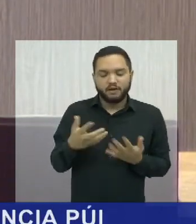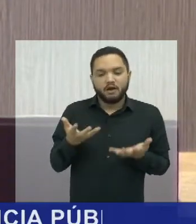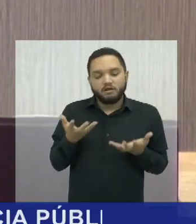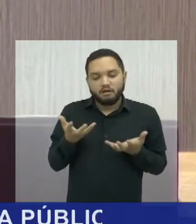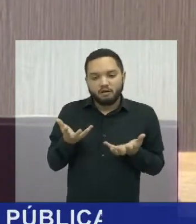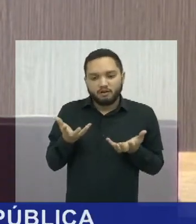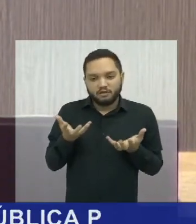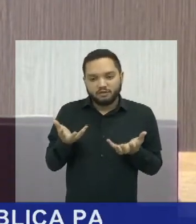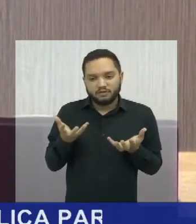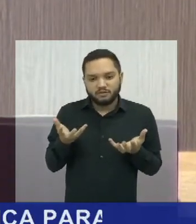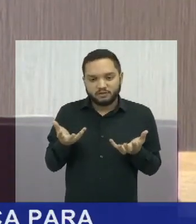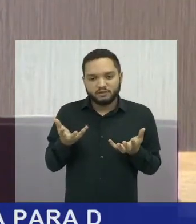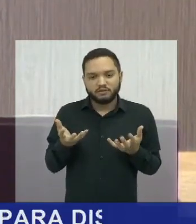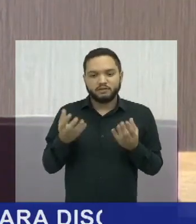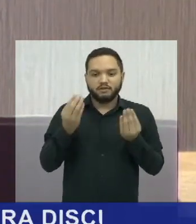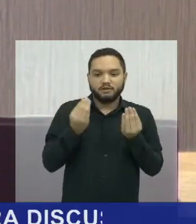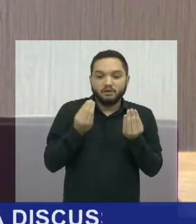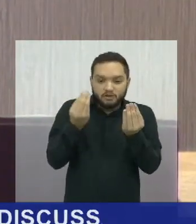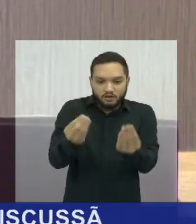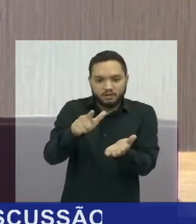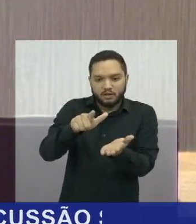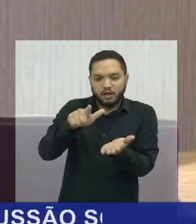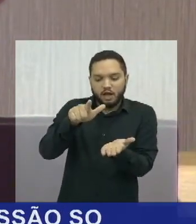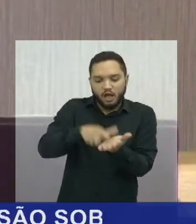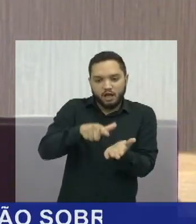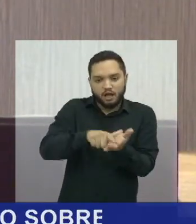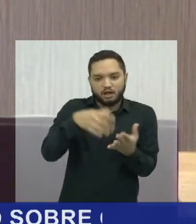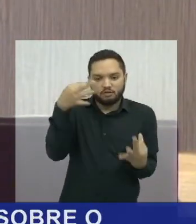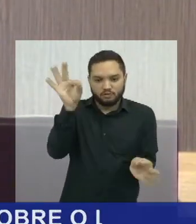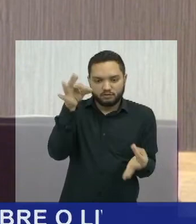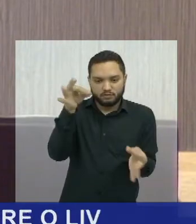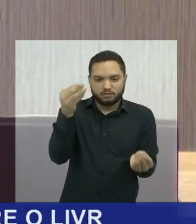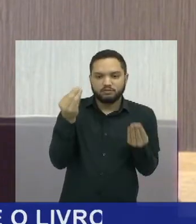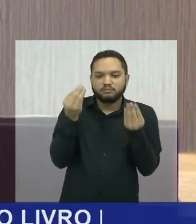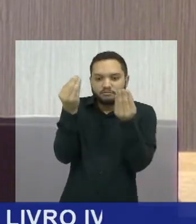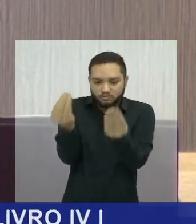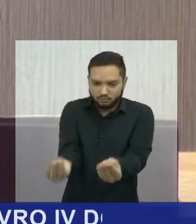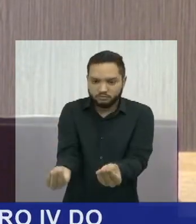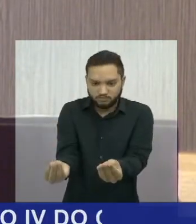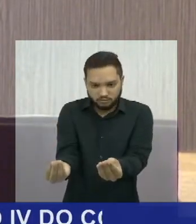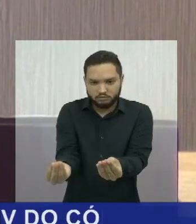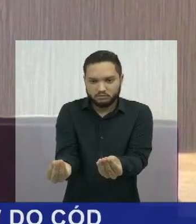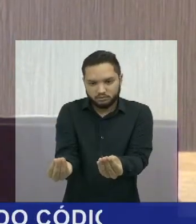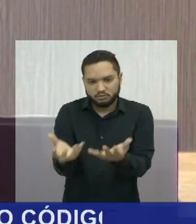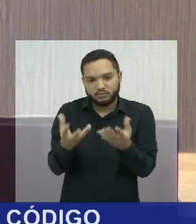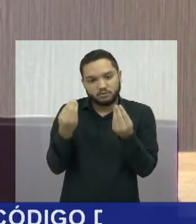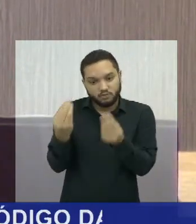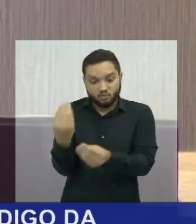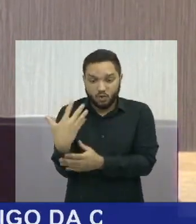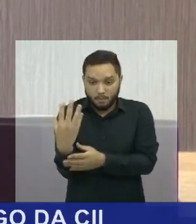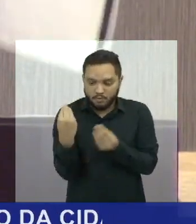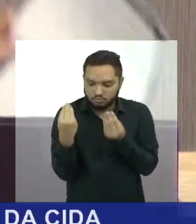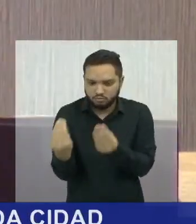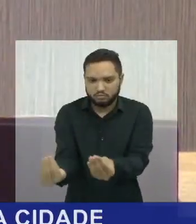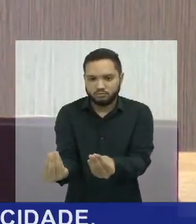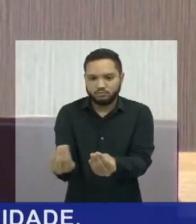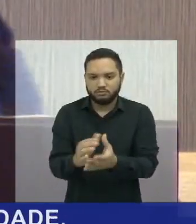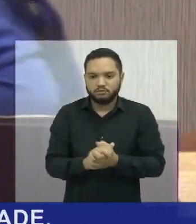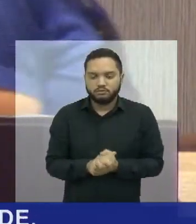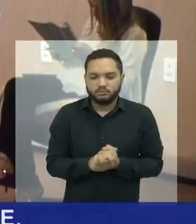gostaria muito de entregar nas mãos dela esse papel aqui, muito, mas muito mesmo, vou entregar nas suas mãos.